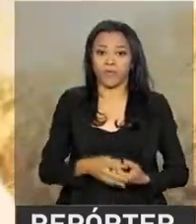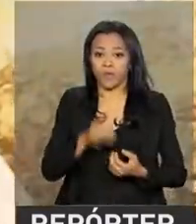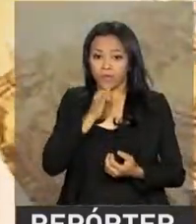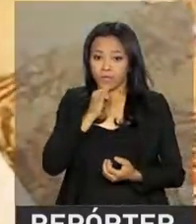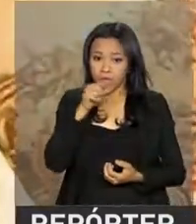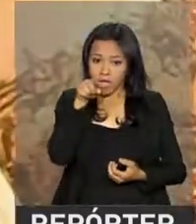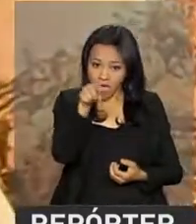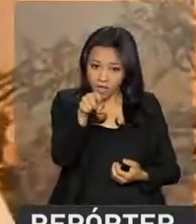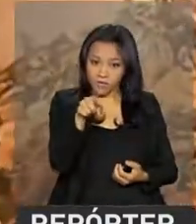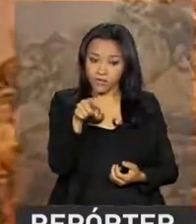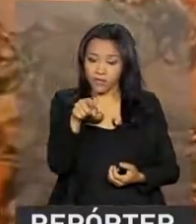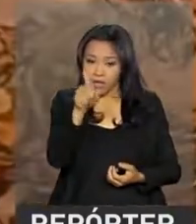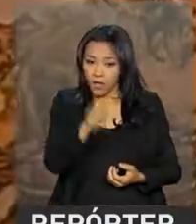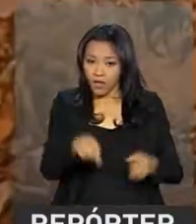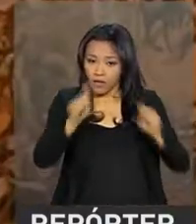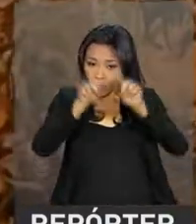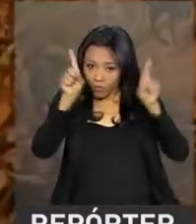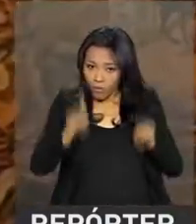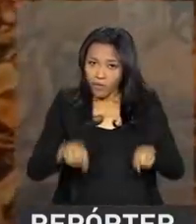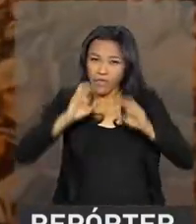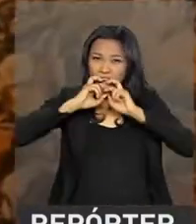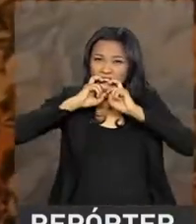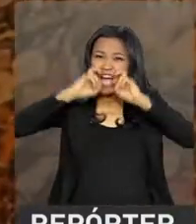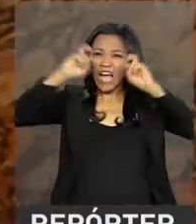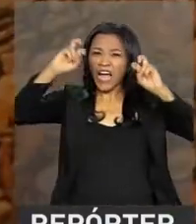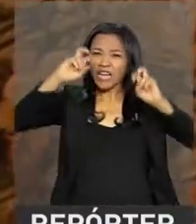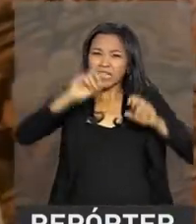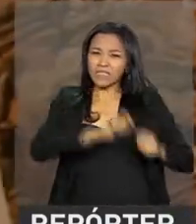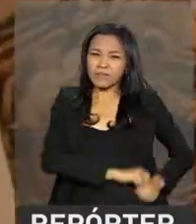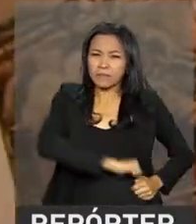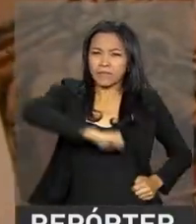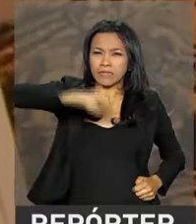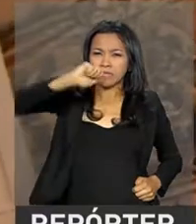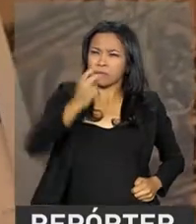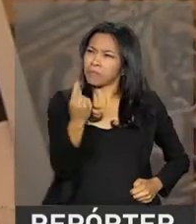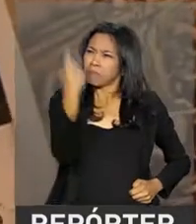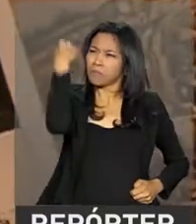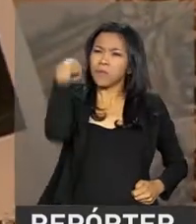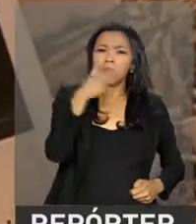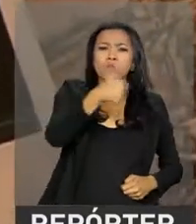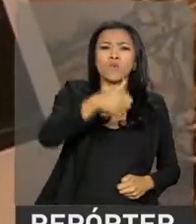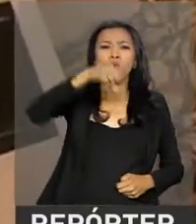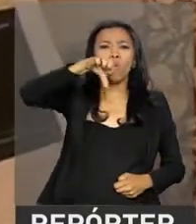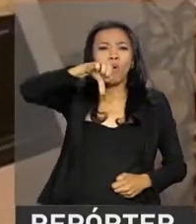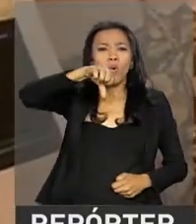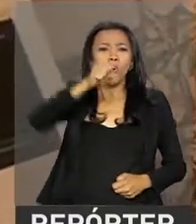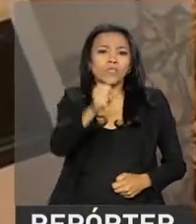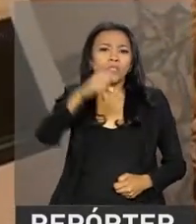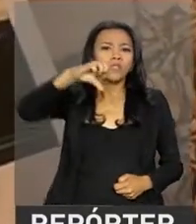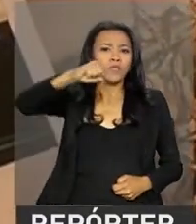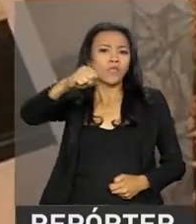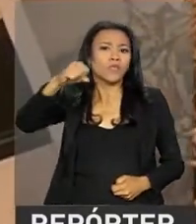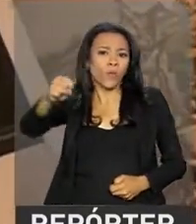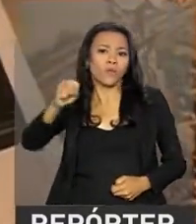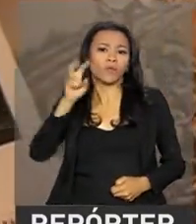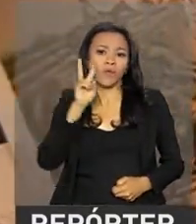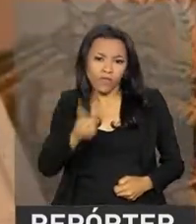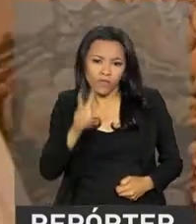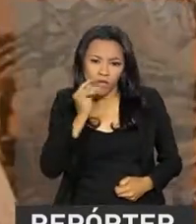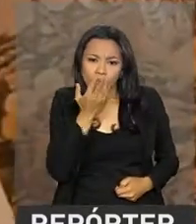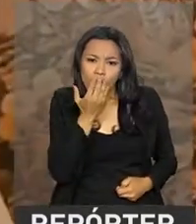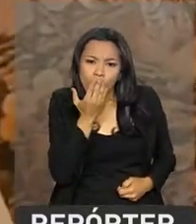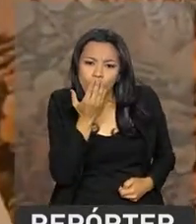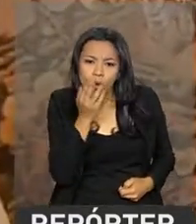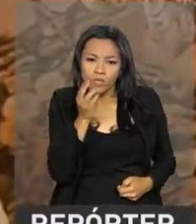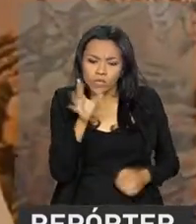uma representação do quadro O Grito do Ipiranga, de Pedro Américo, de 1888. Quem enxerga consegue ver as